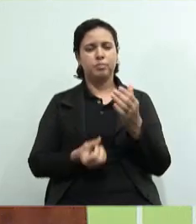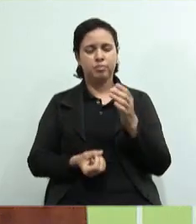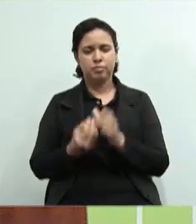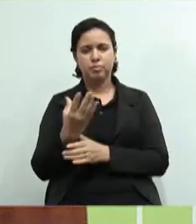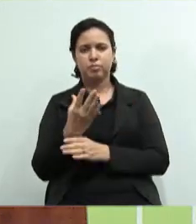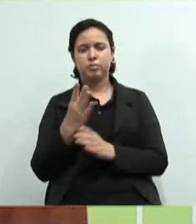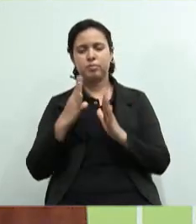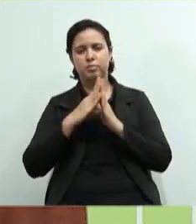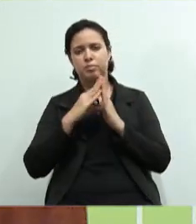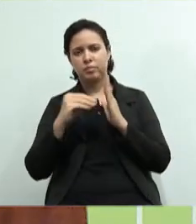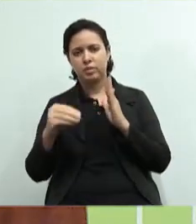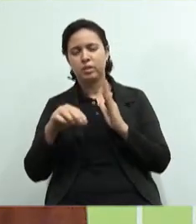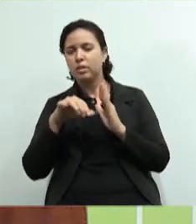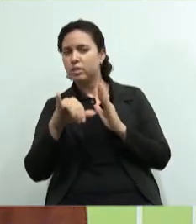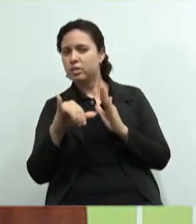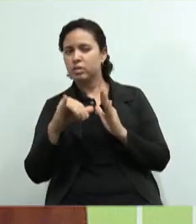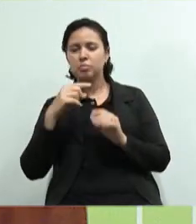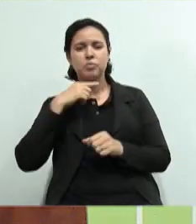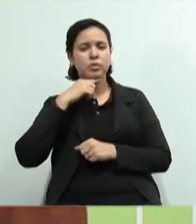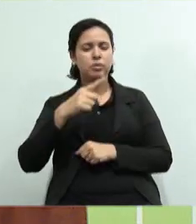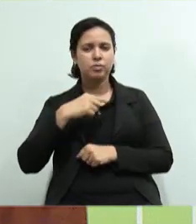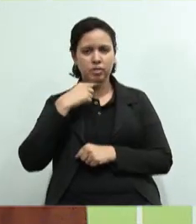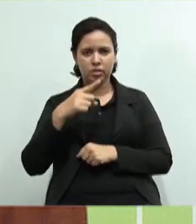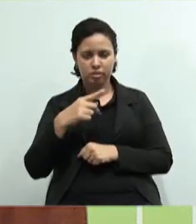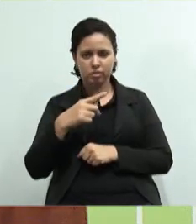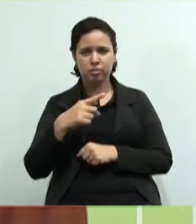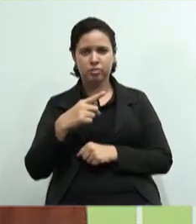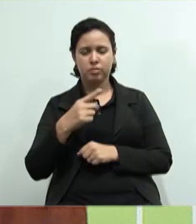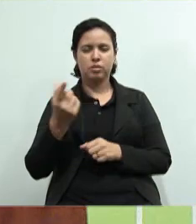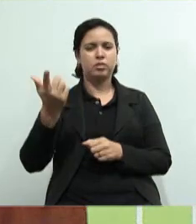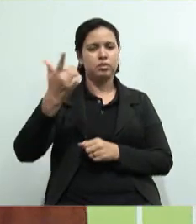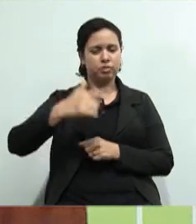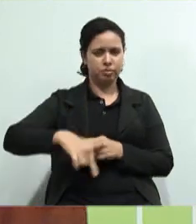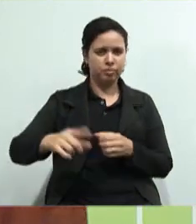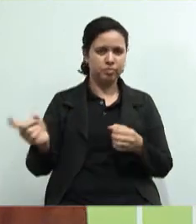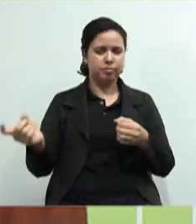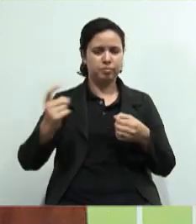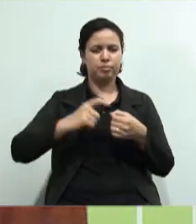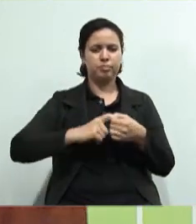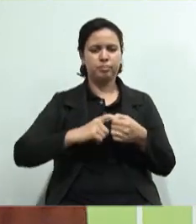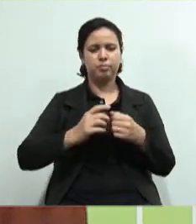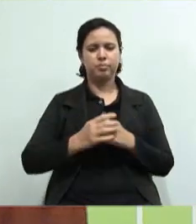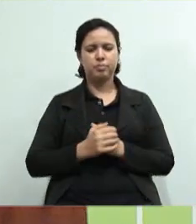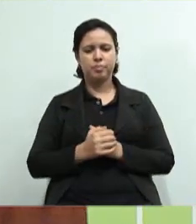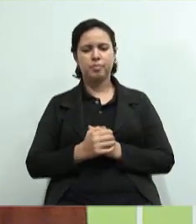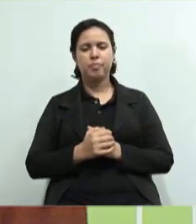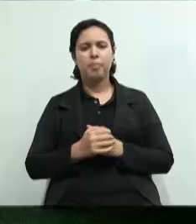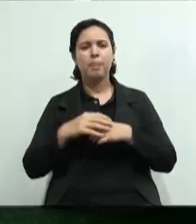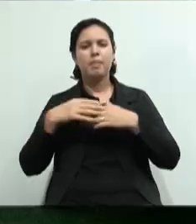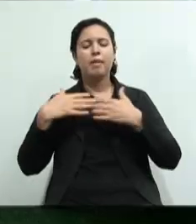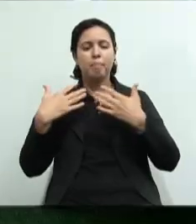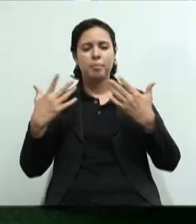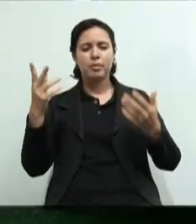deu certo? Vamos começar tudo de novo. Ok? E aí, professor, algum comentário, perguntas?